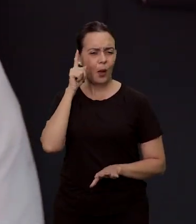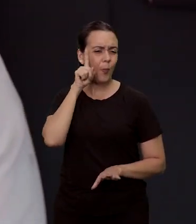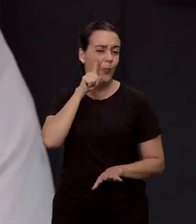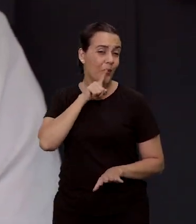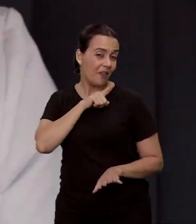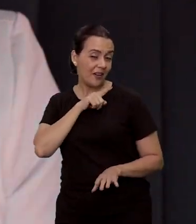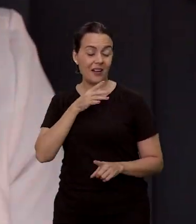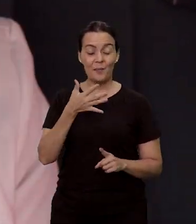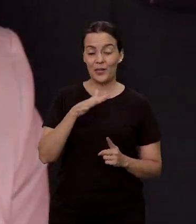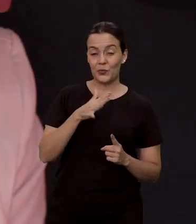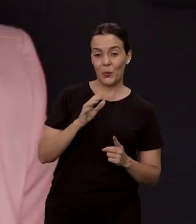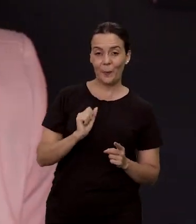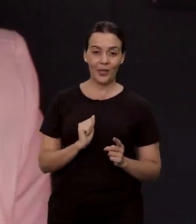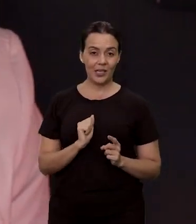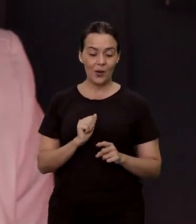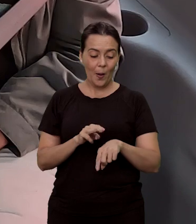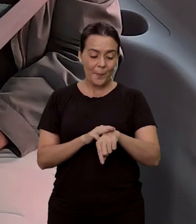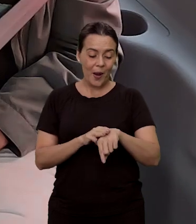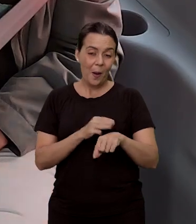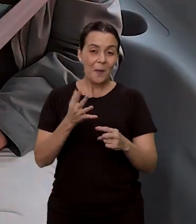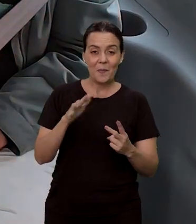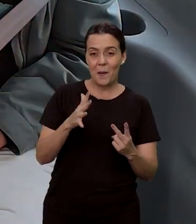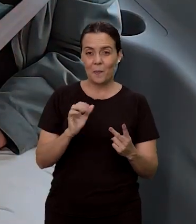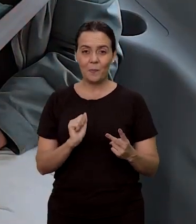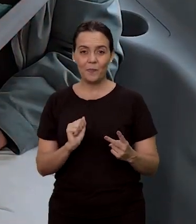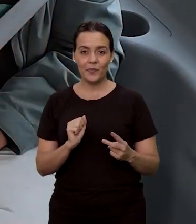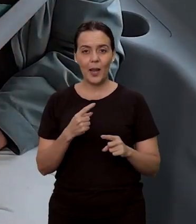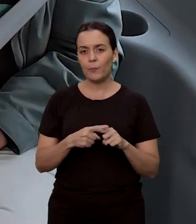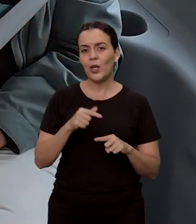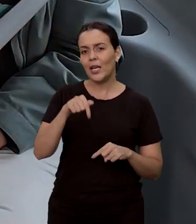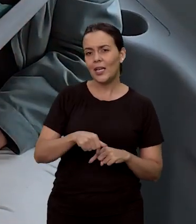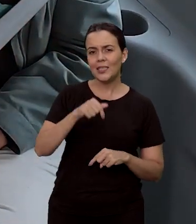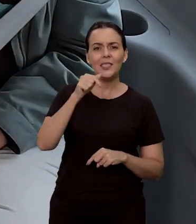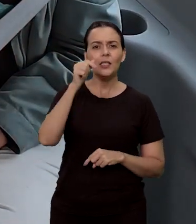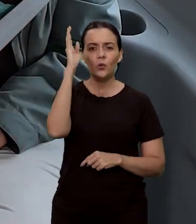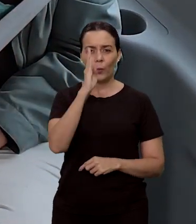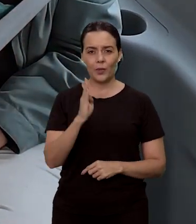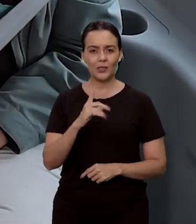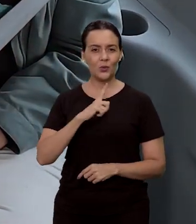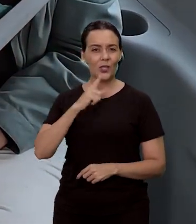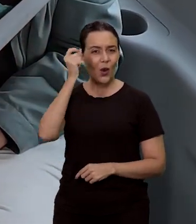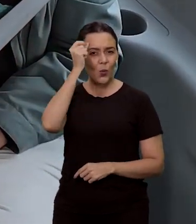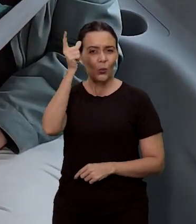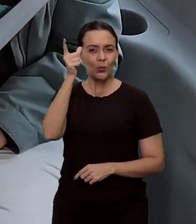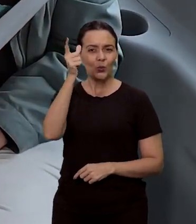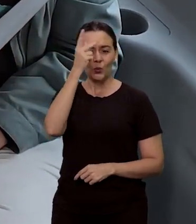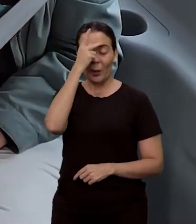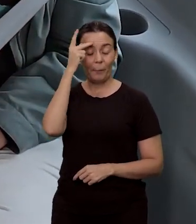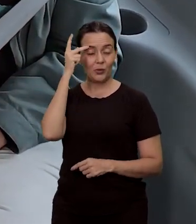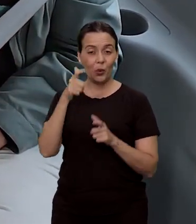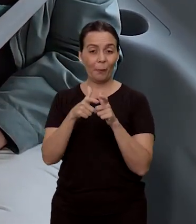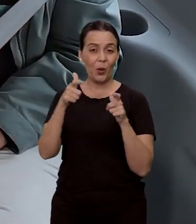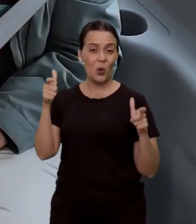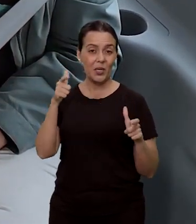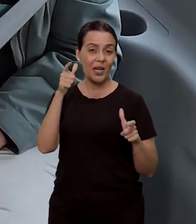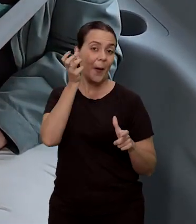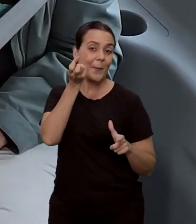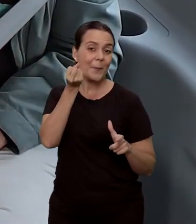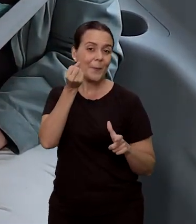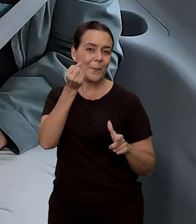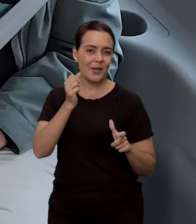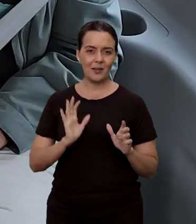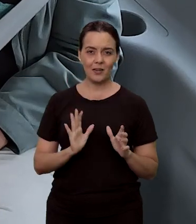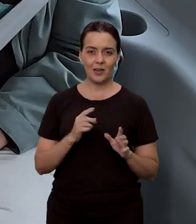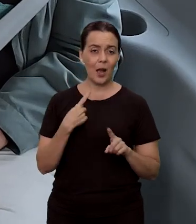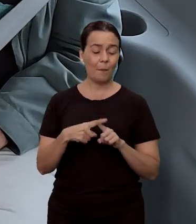que era moreninha, achava que era mulata. Porque aqui no Brasil tem uma cultura de embranquecimento, no sentido de a gente não promove muitas